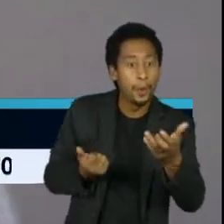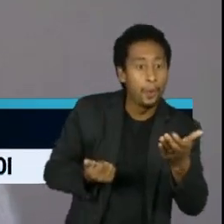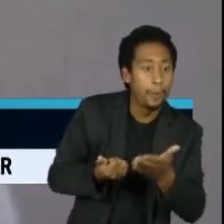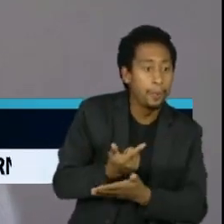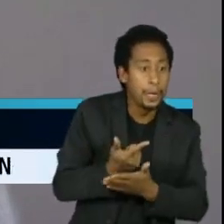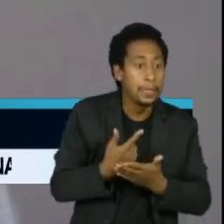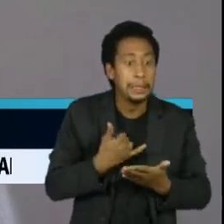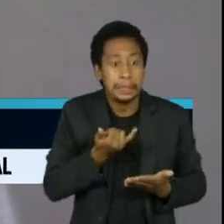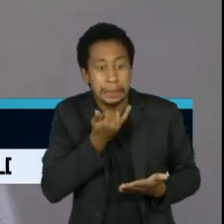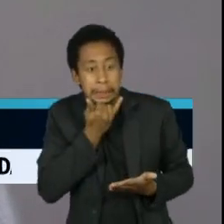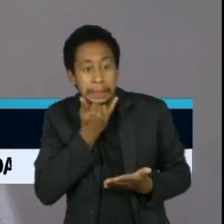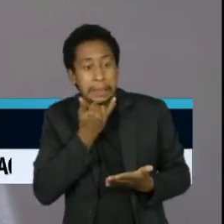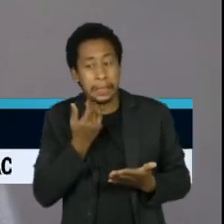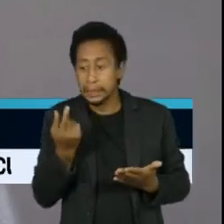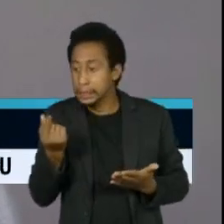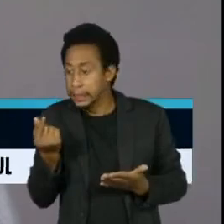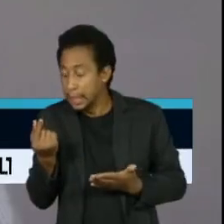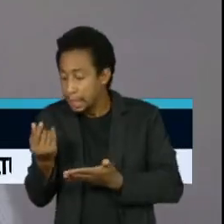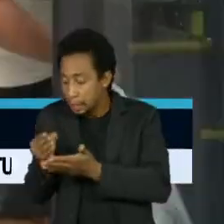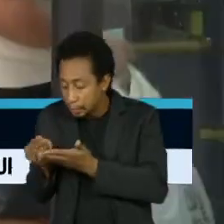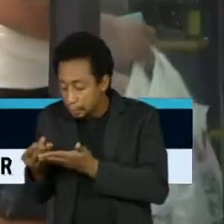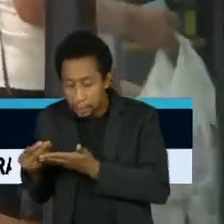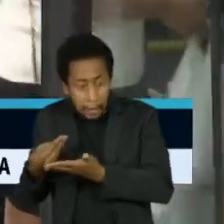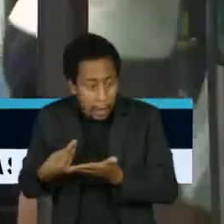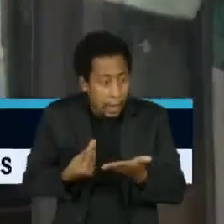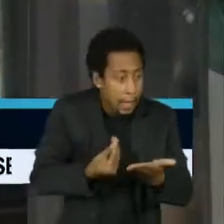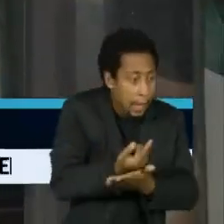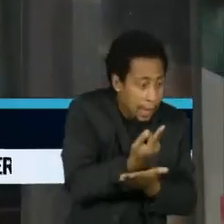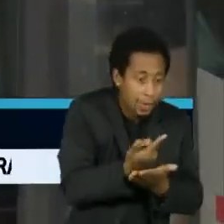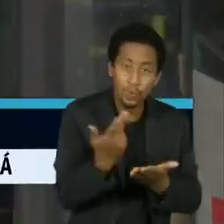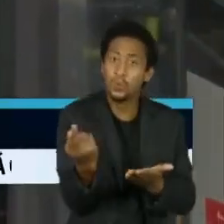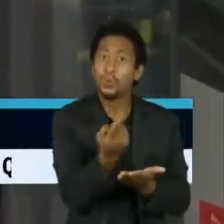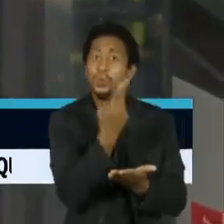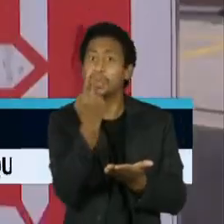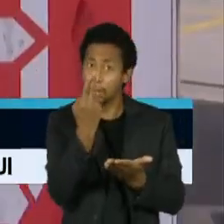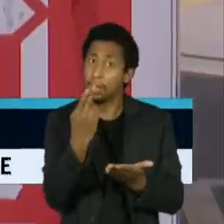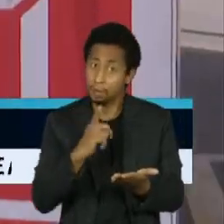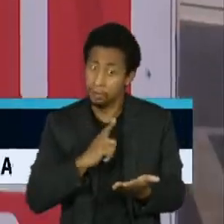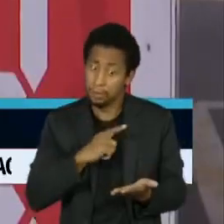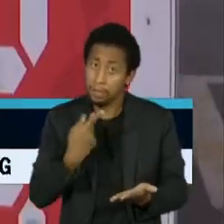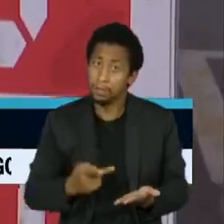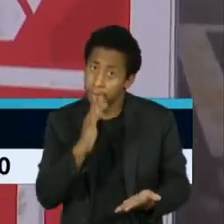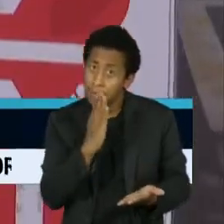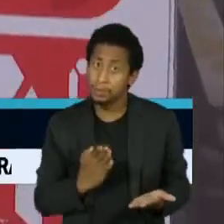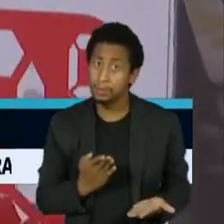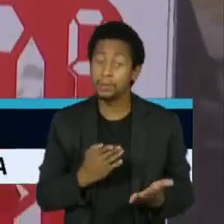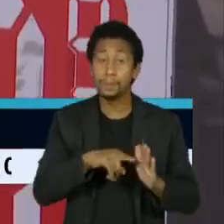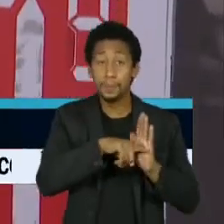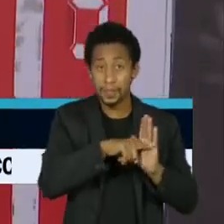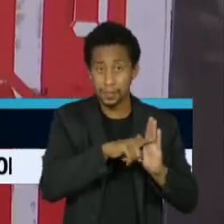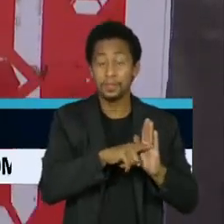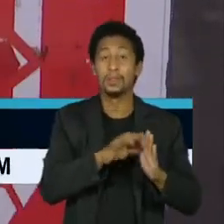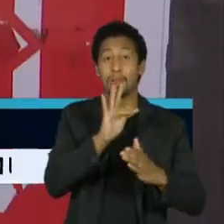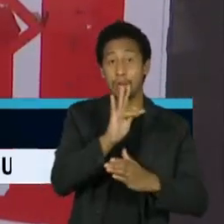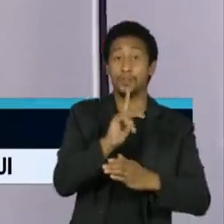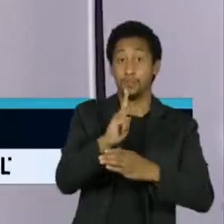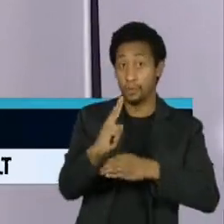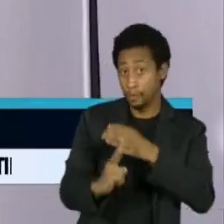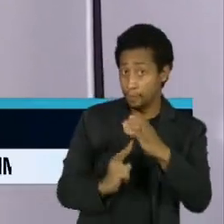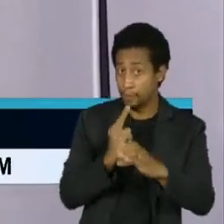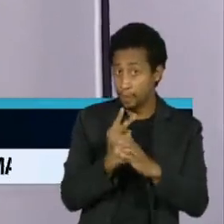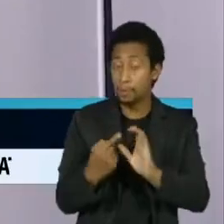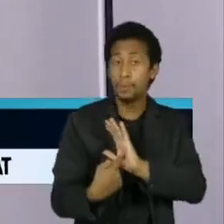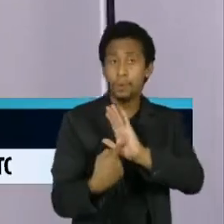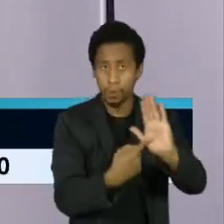domicílios, tal qual a gente tem visto aqui no Brasil. Uma pesquisa da Fundação Getúlio Vargas aponta que para este ano,